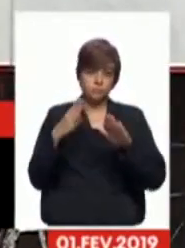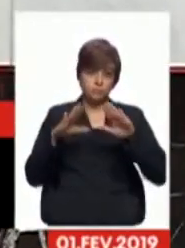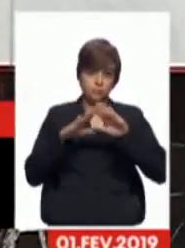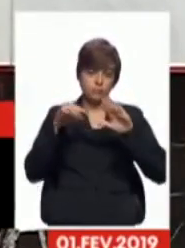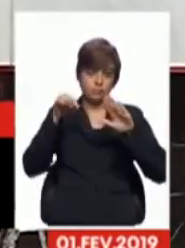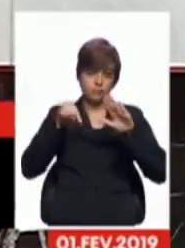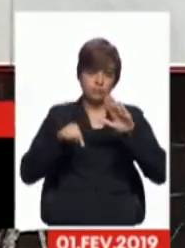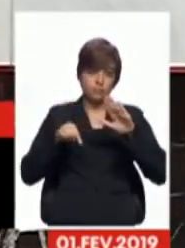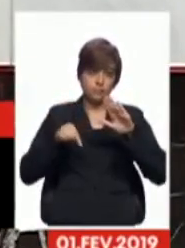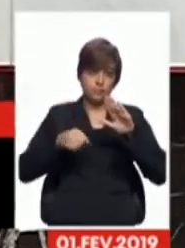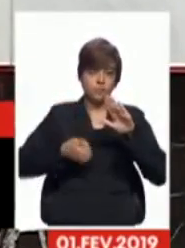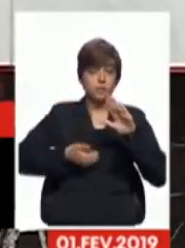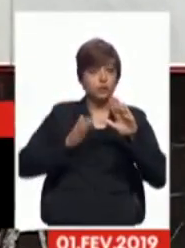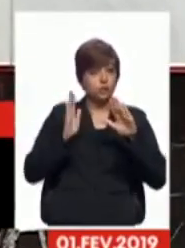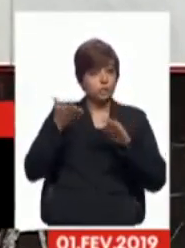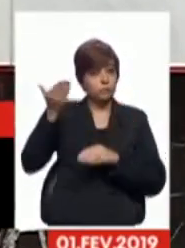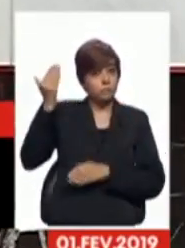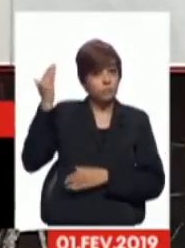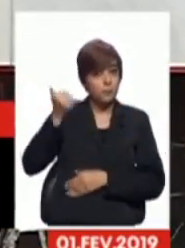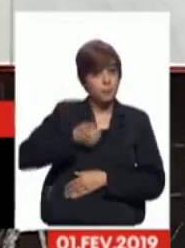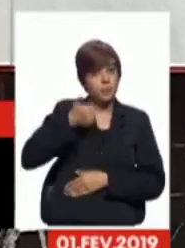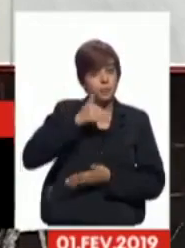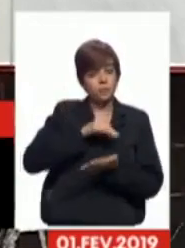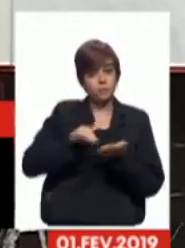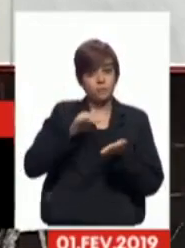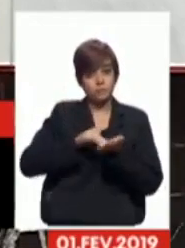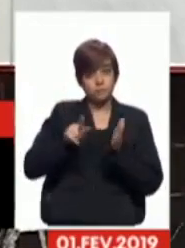foi primeiro secretário da Casa.